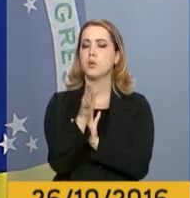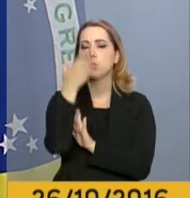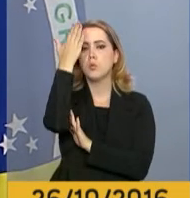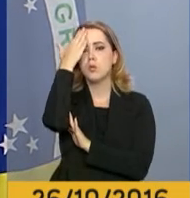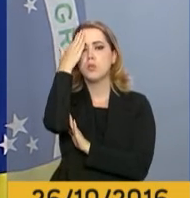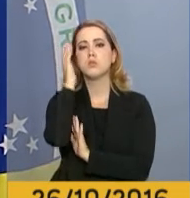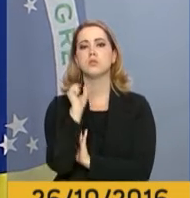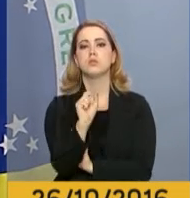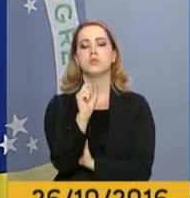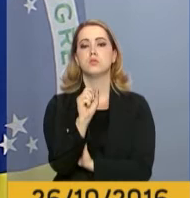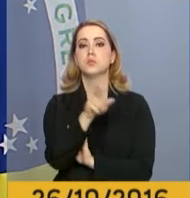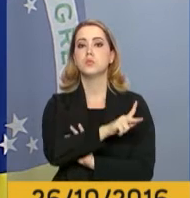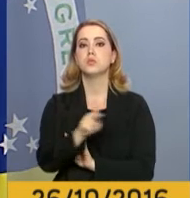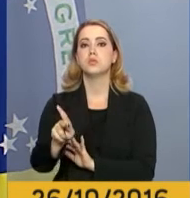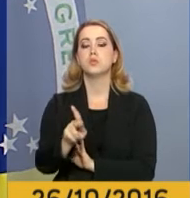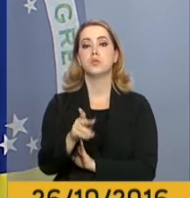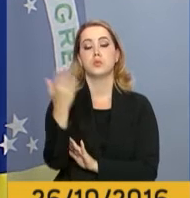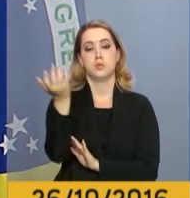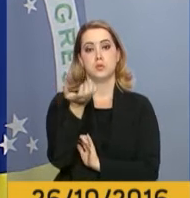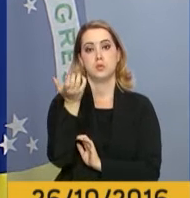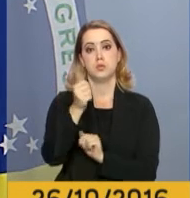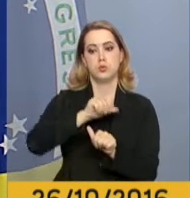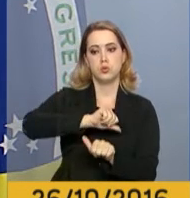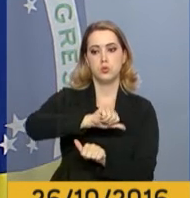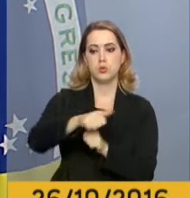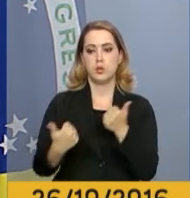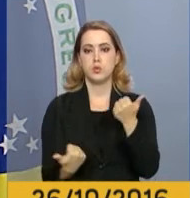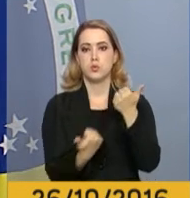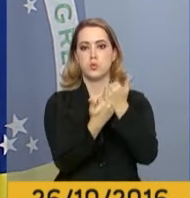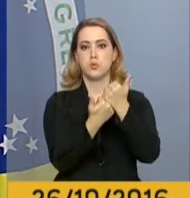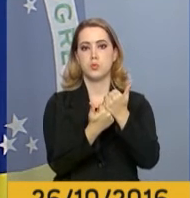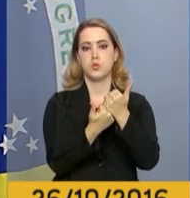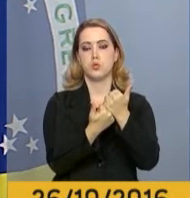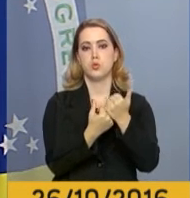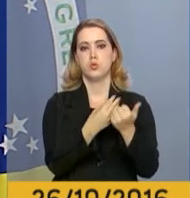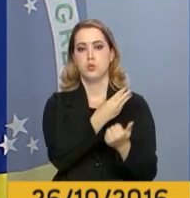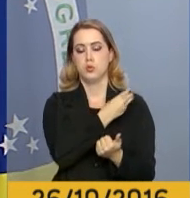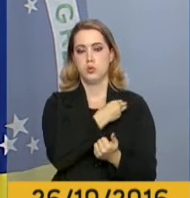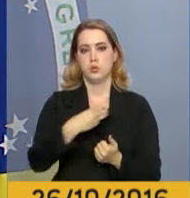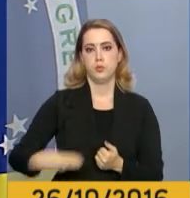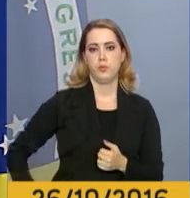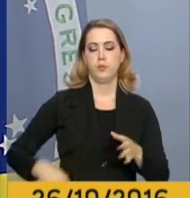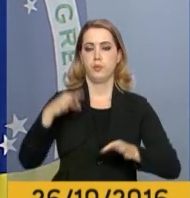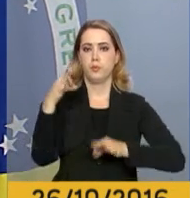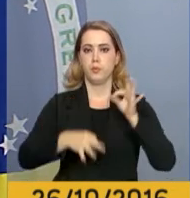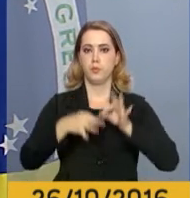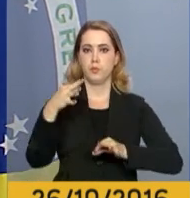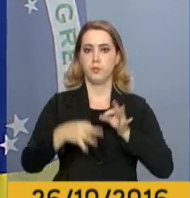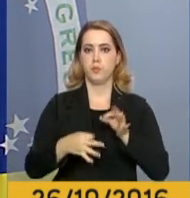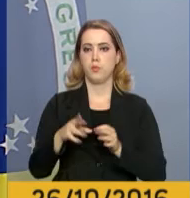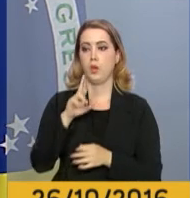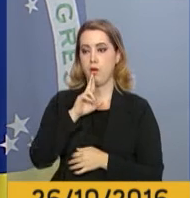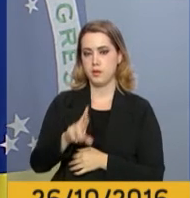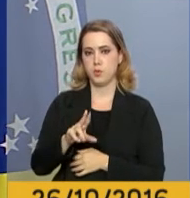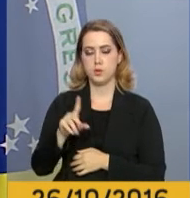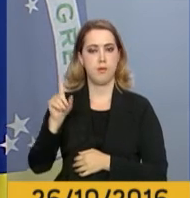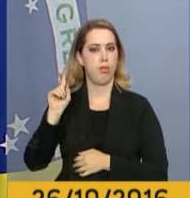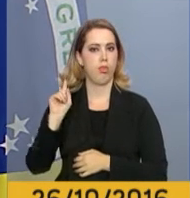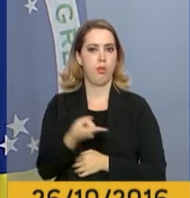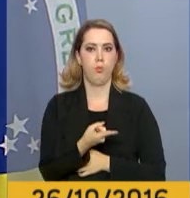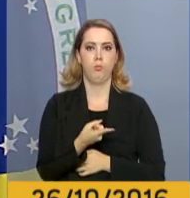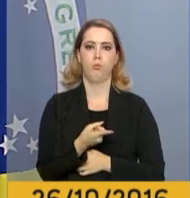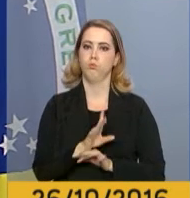se o presidente cogita substituir o ministro da Justiça. A resposta é não. O próximo tema de interesse